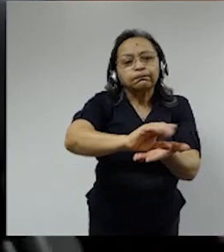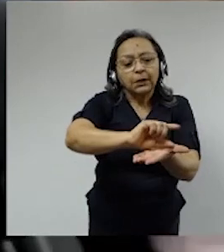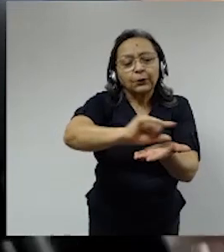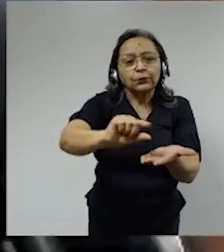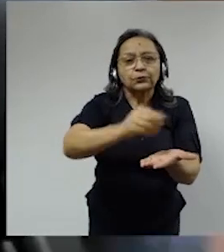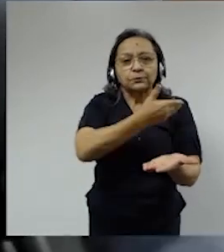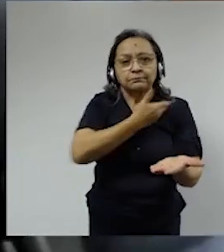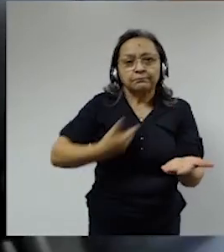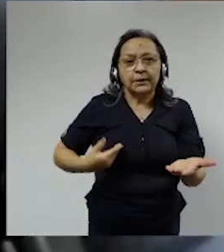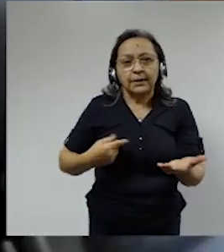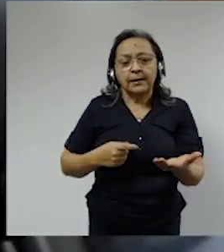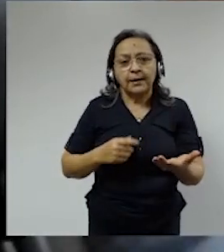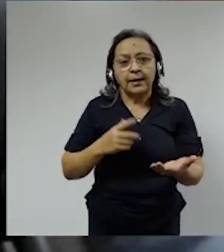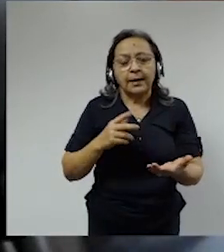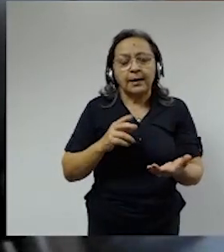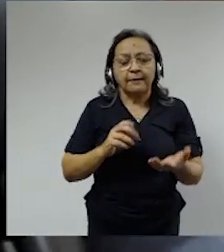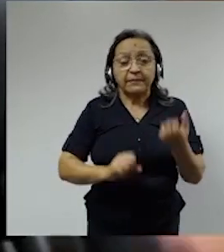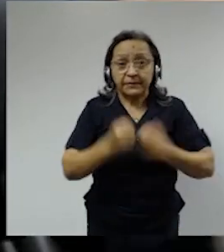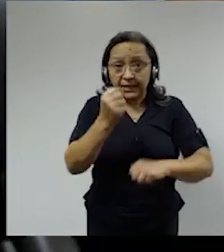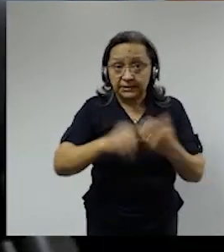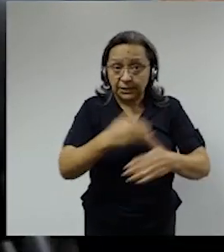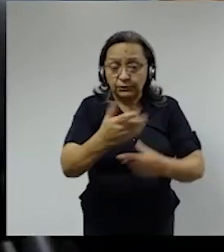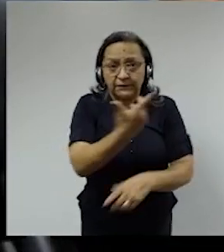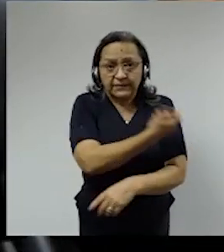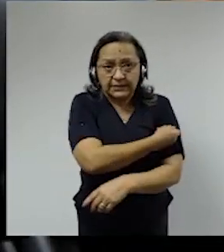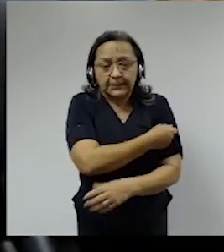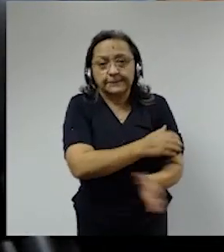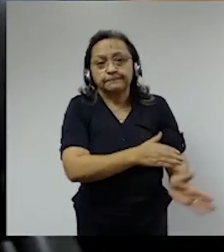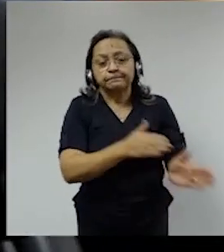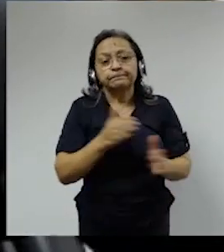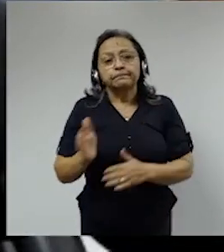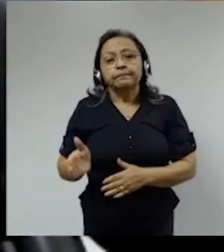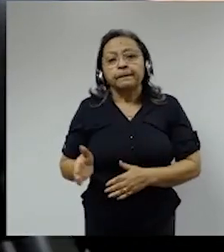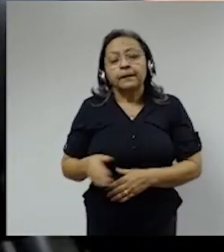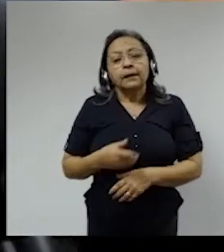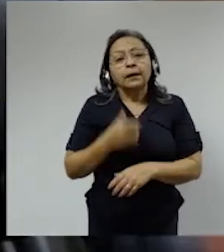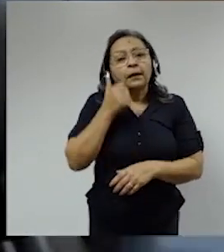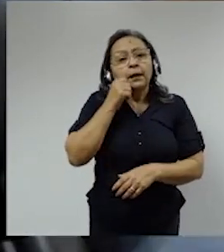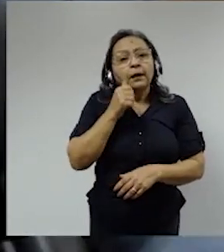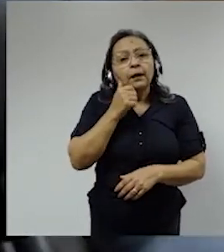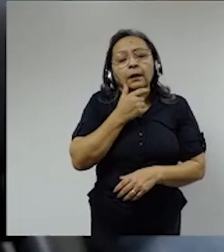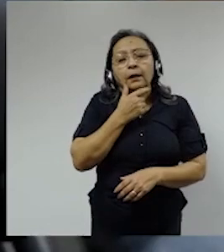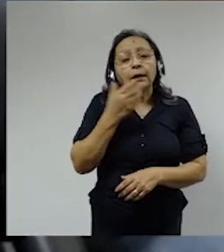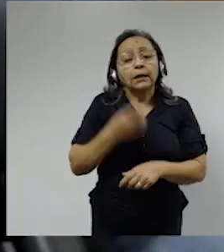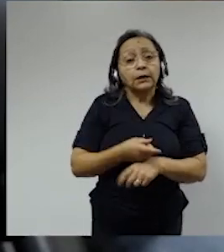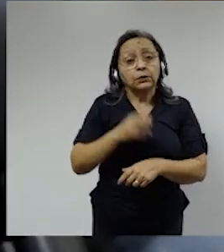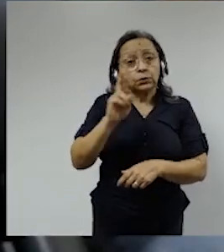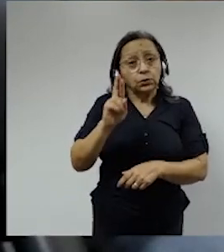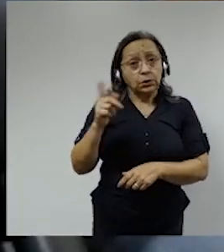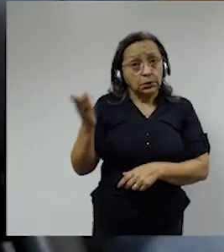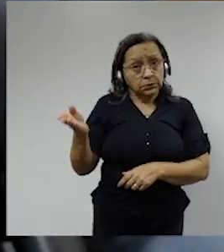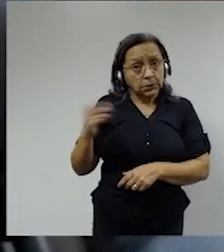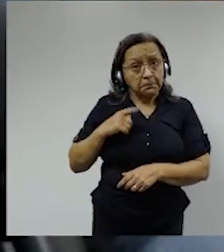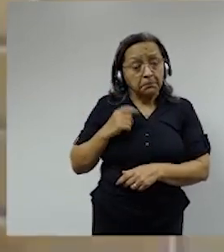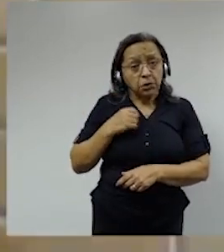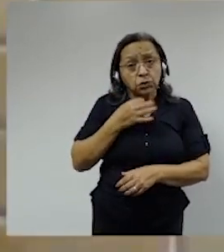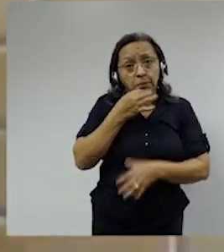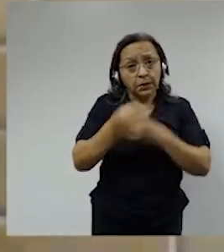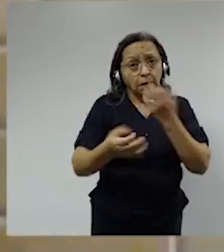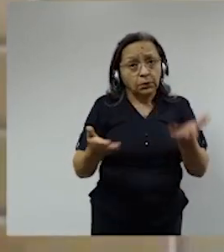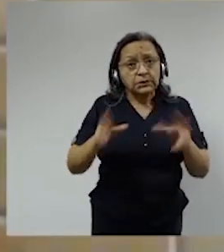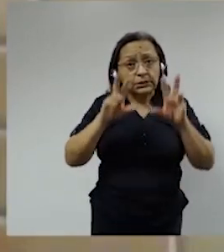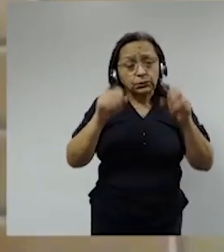Perfeito. Doutora Branca, doutora Thaís, gostariam de comentar sobre essa questão ou eu coloco um novo tema para o debate? Eu queria,